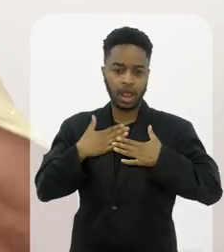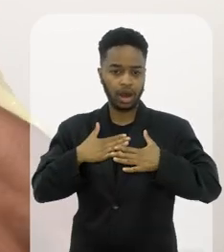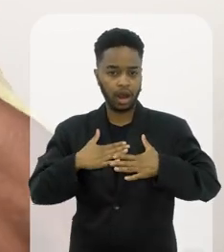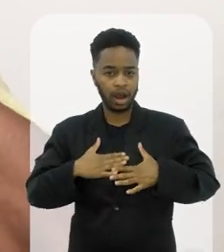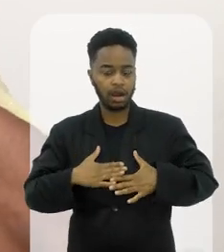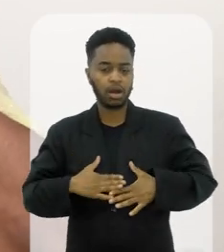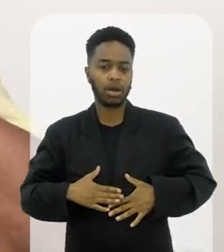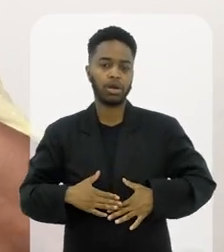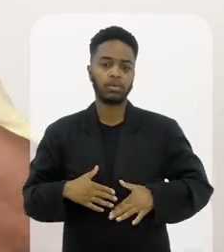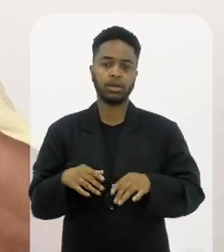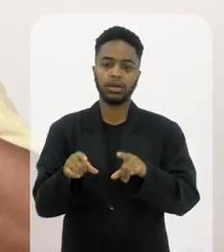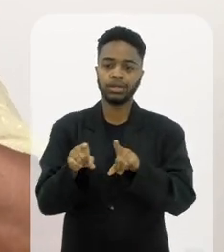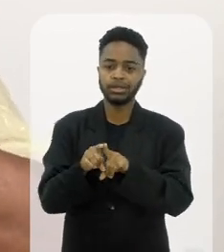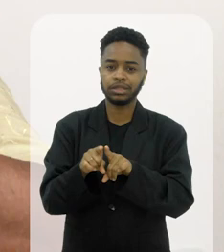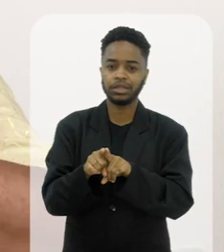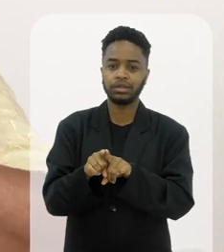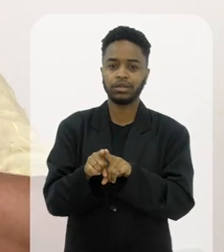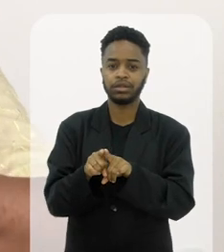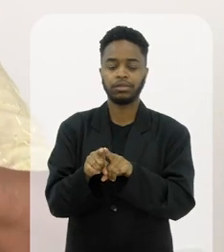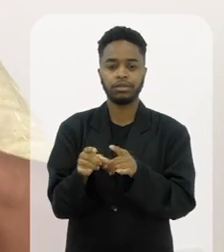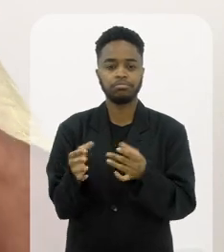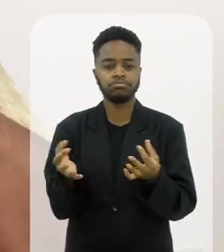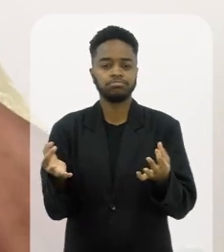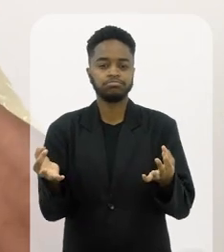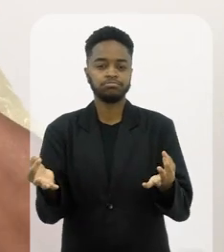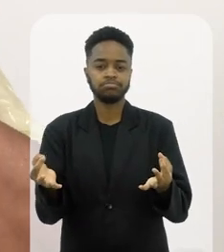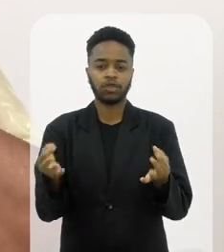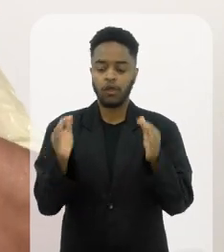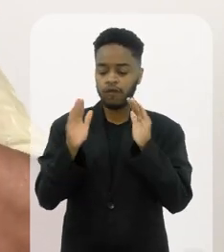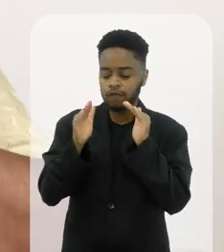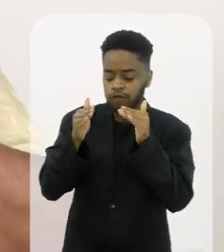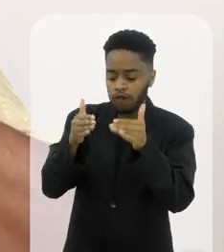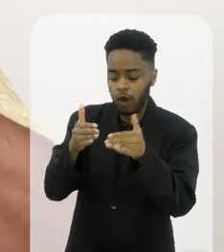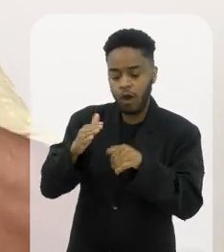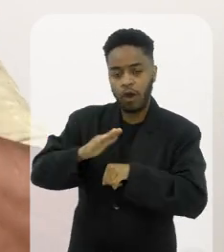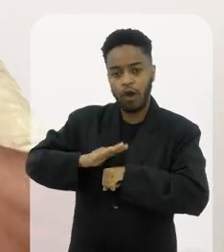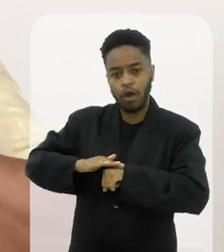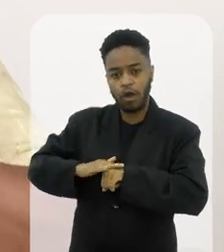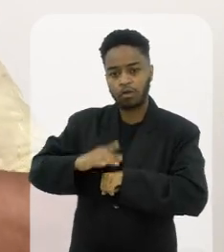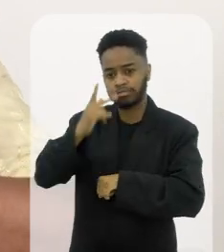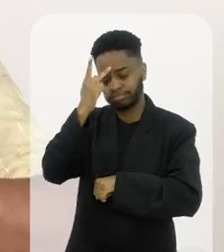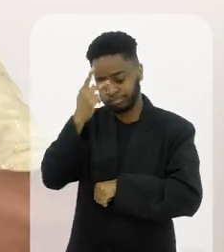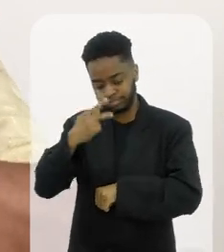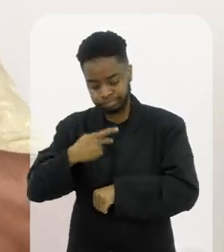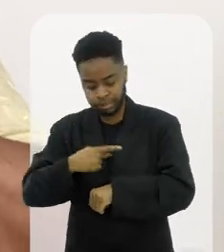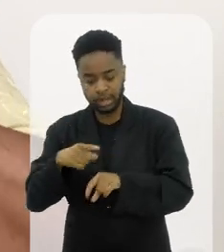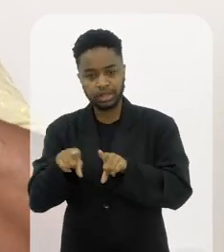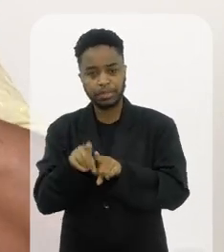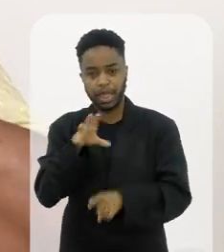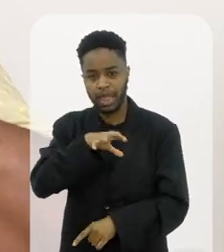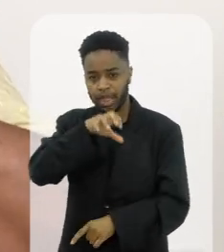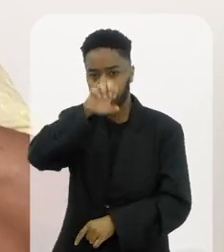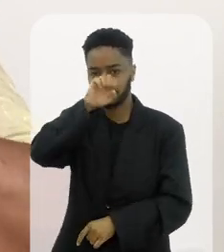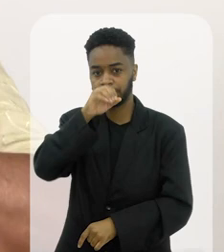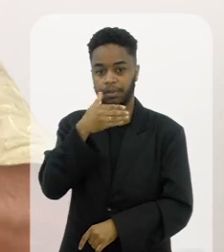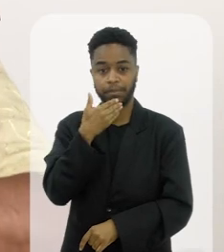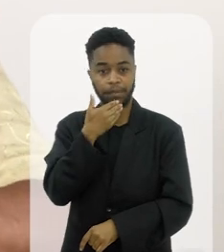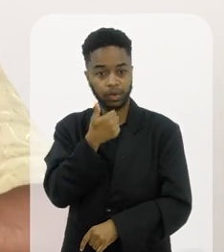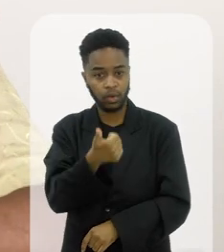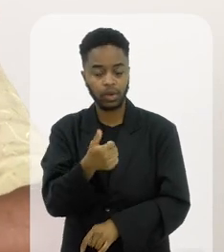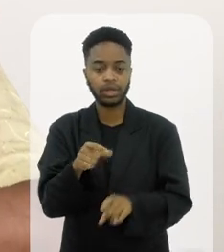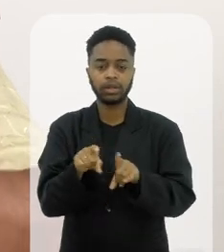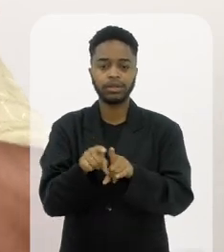trazido uma tranquilidade, a coisa do yoga, de ficar mais centrada, de